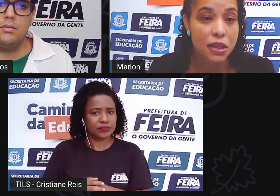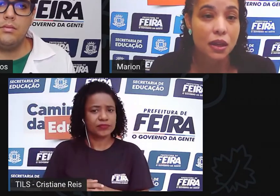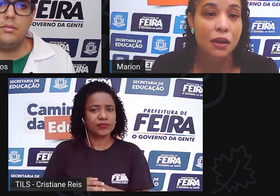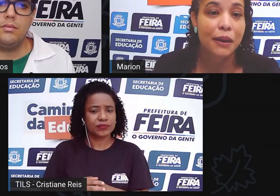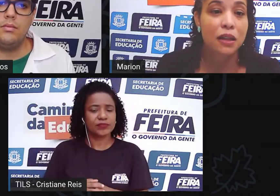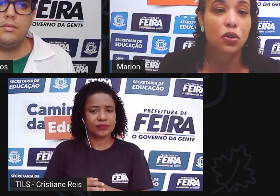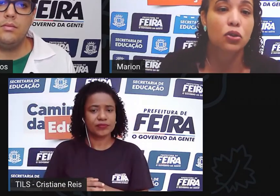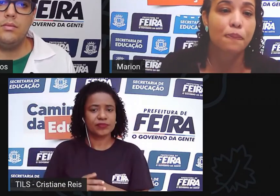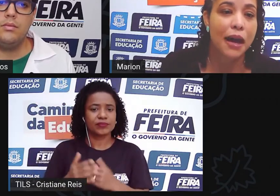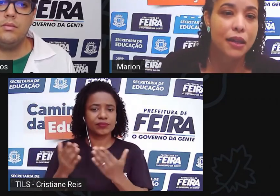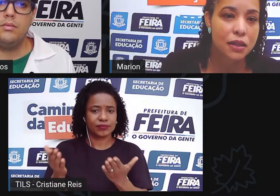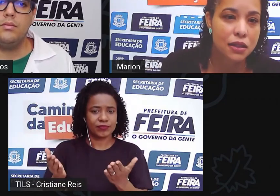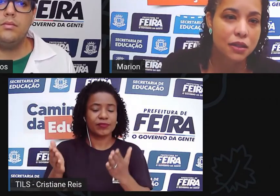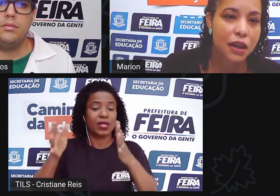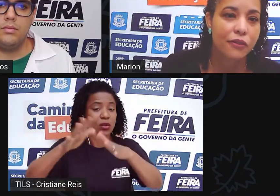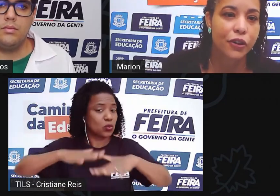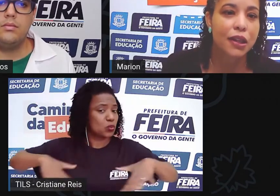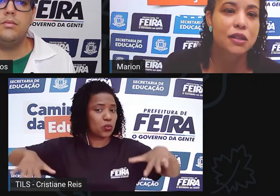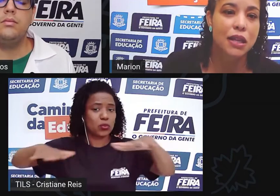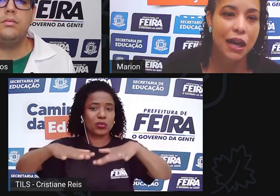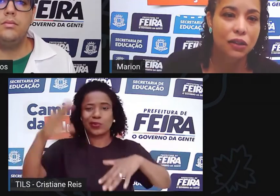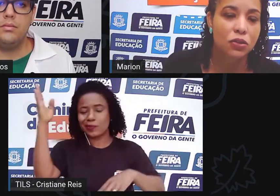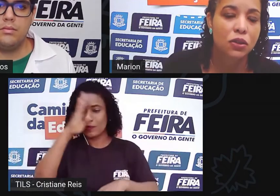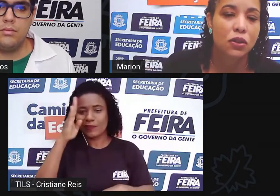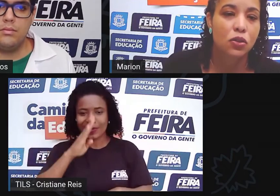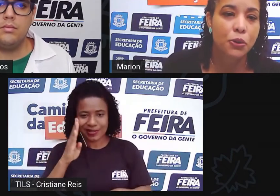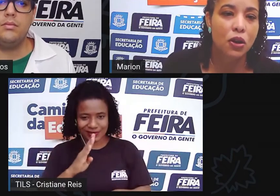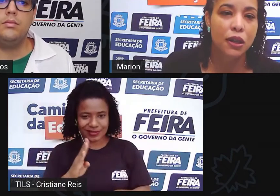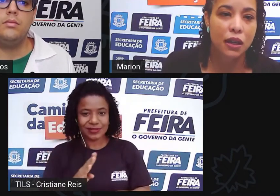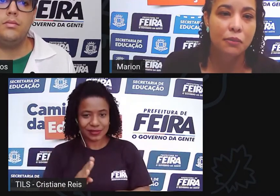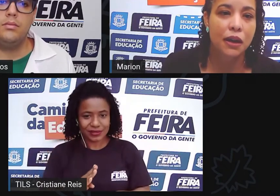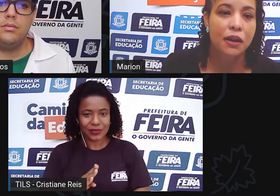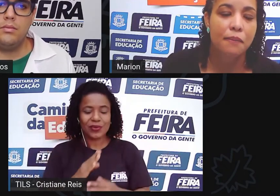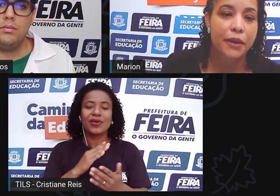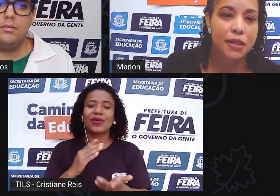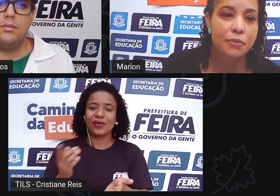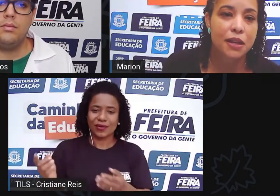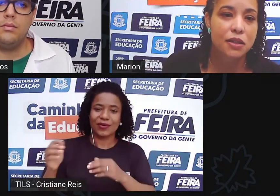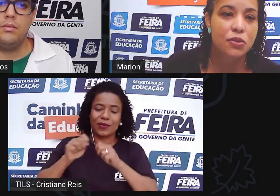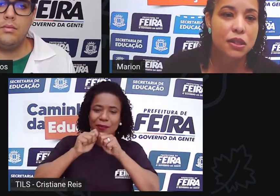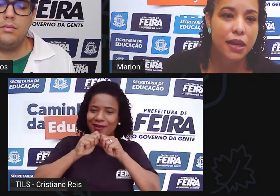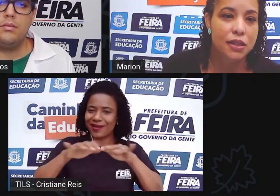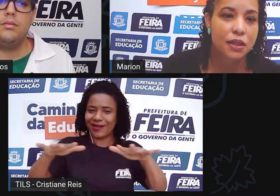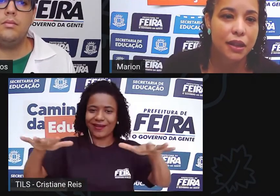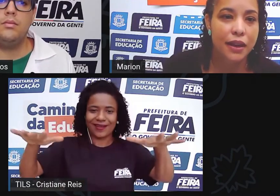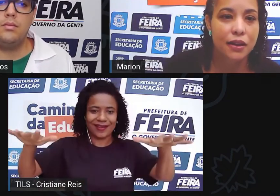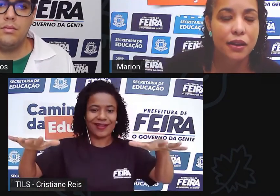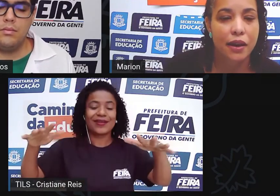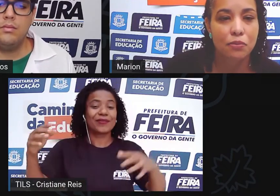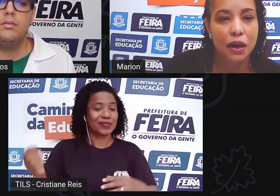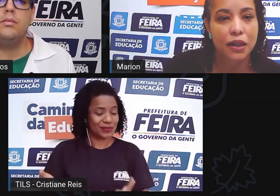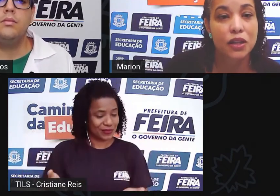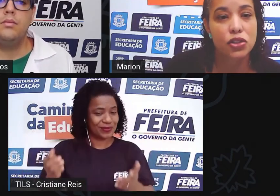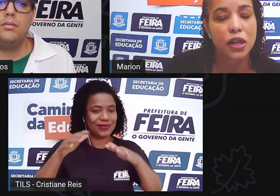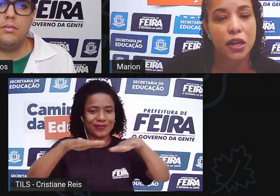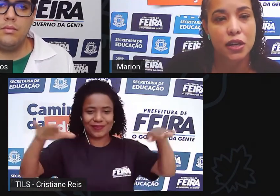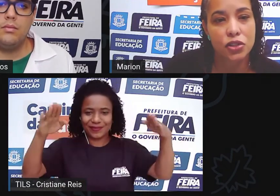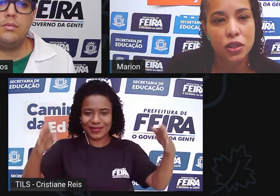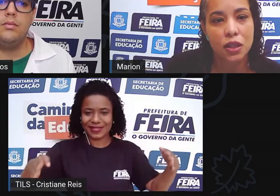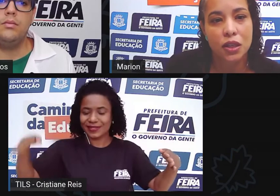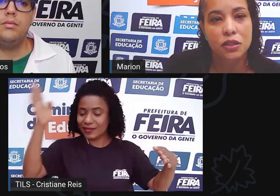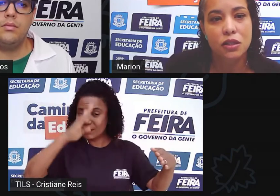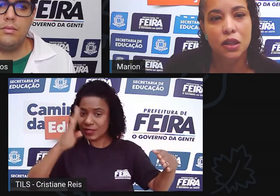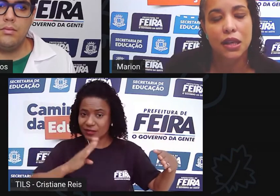foram então expandidas para todo o país. E aí foi lançado o programa Mesa Brasil SESC, né? Que é uma grande